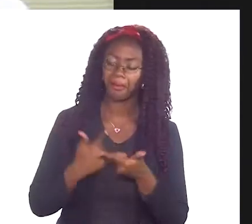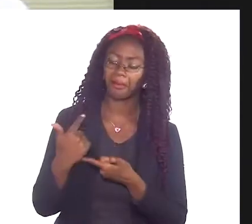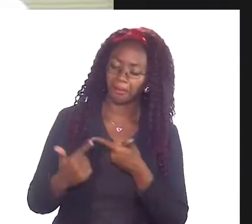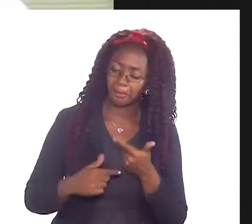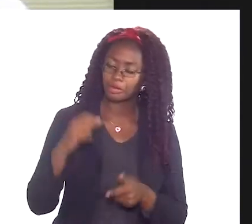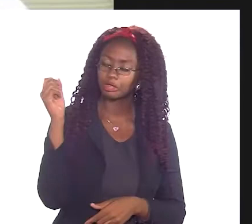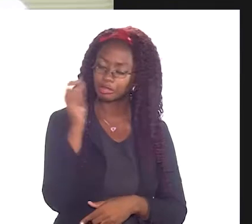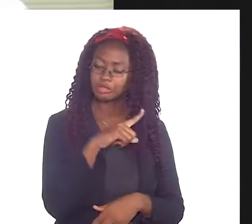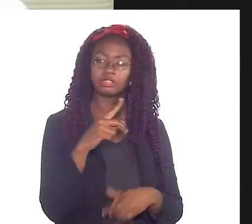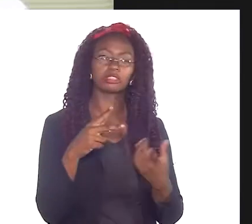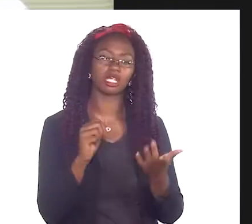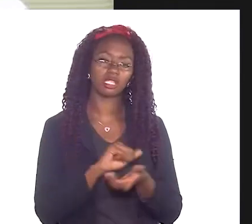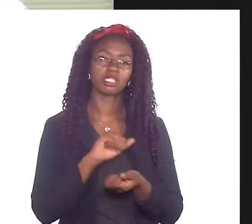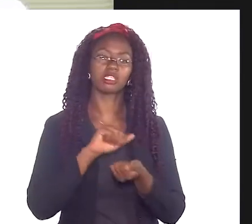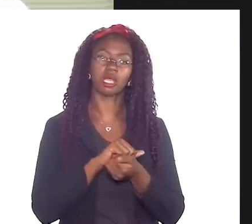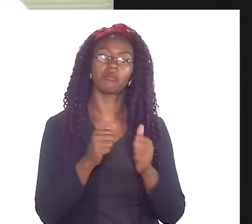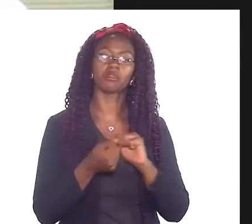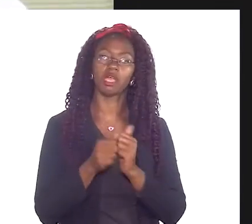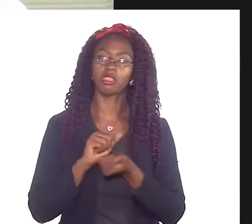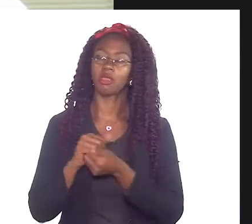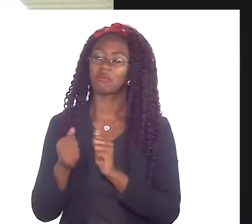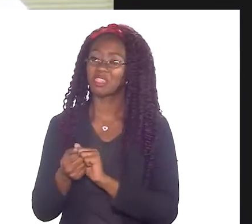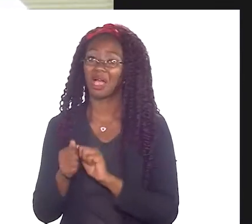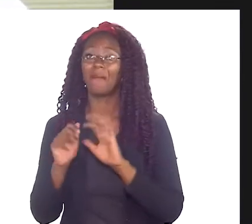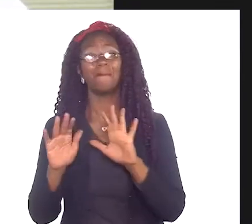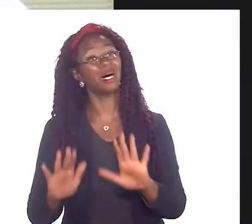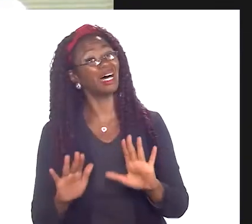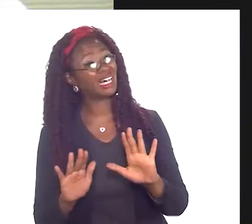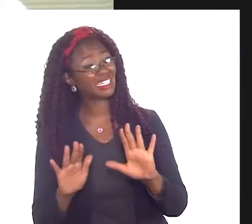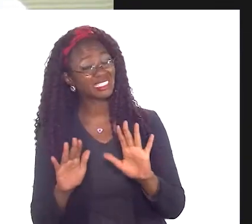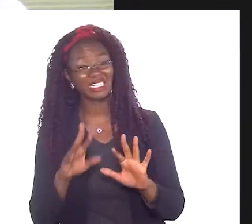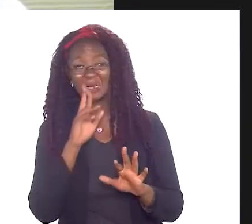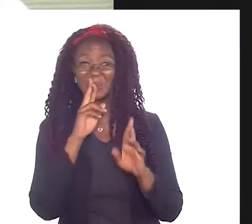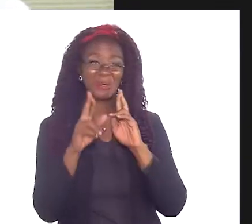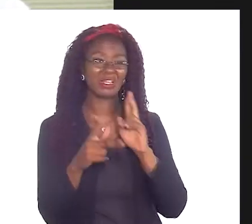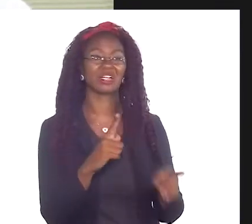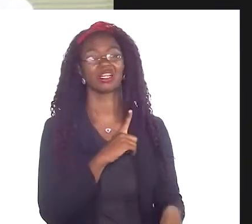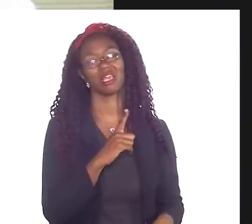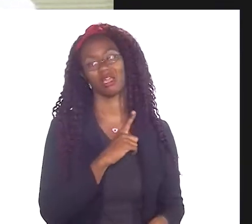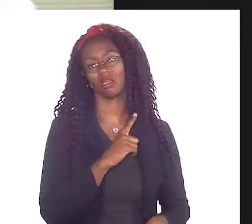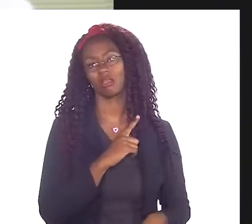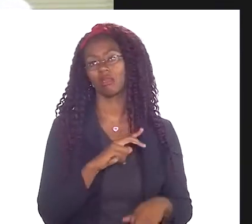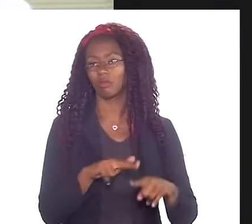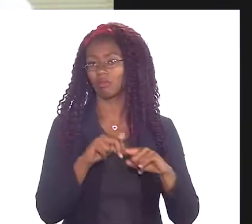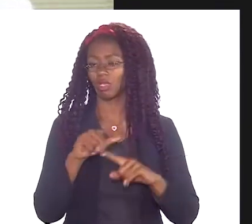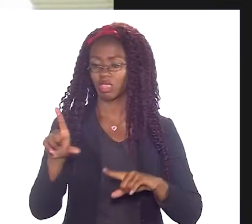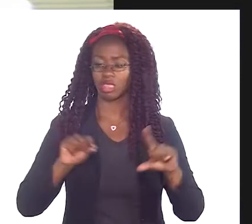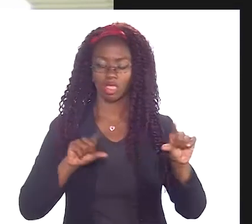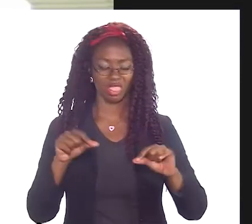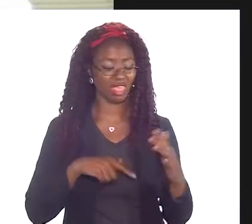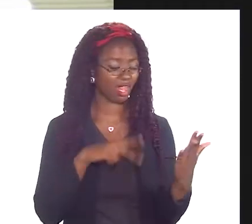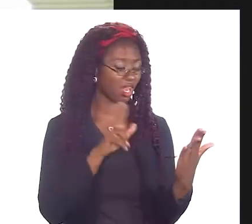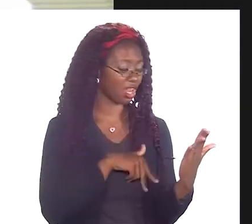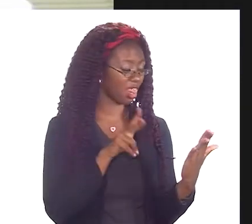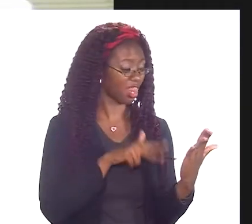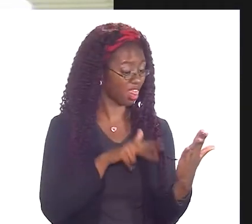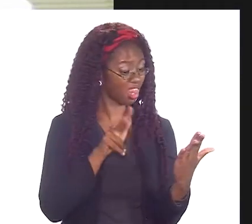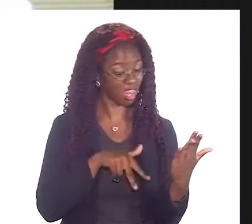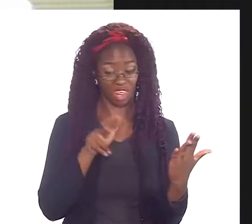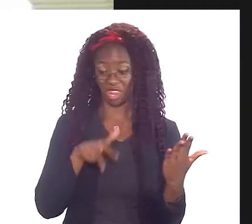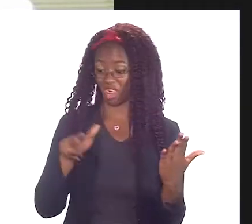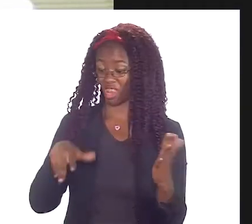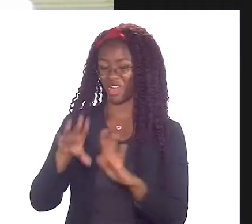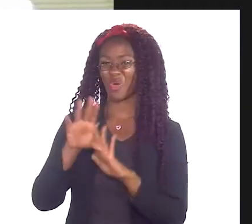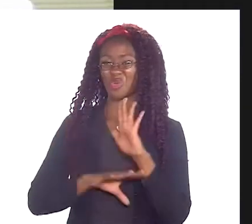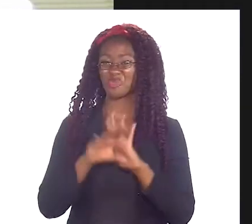você otimizar, customizar o currículo? Dá, mas dá muito mais resultado. Porque os selecionadores, eles leem centenas, às